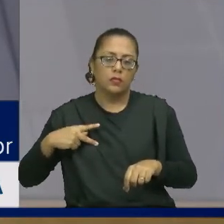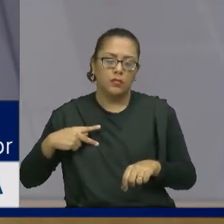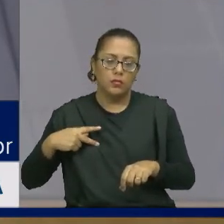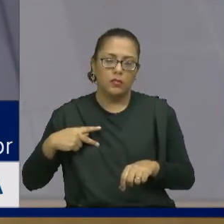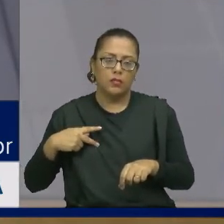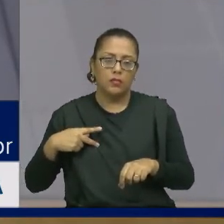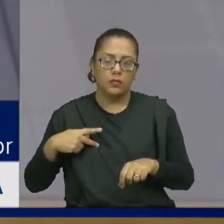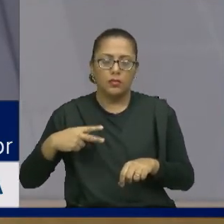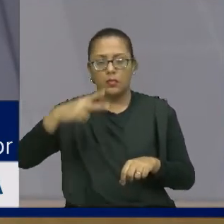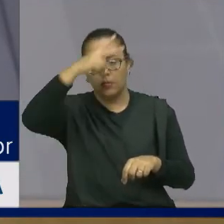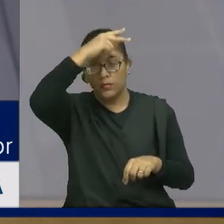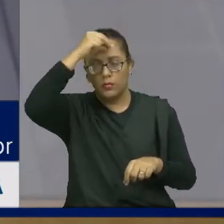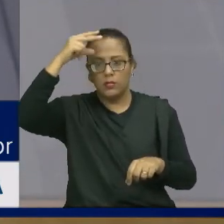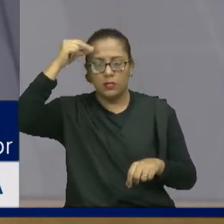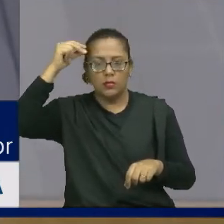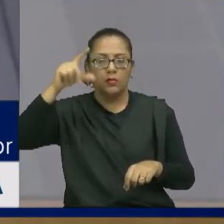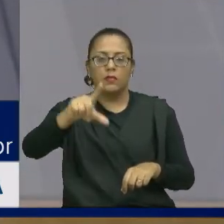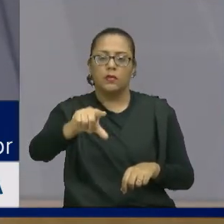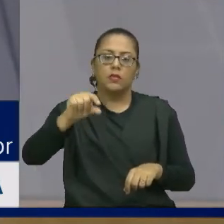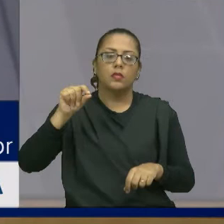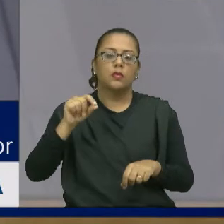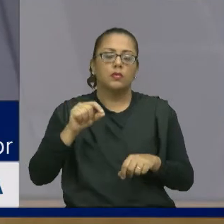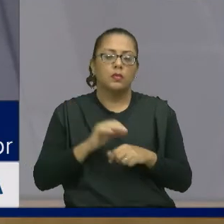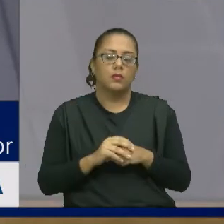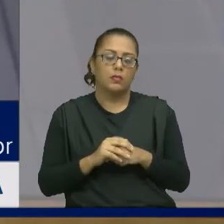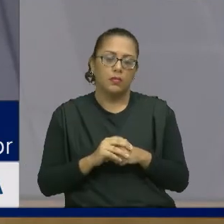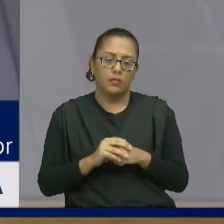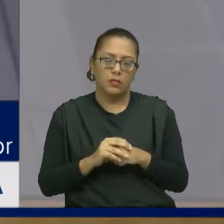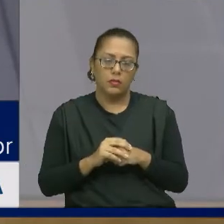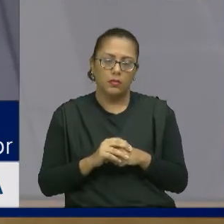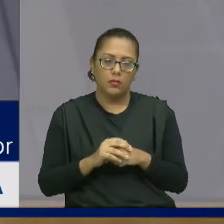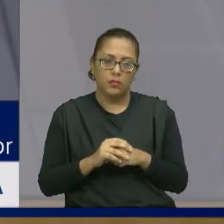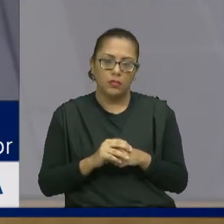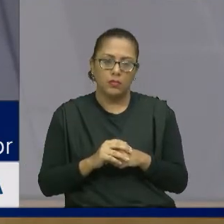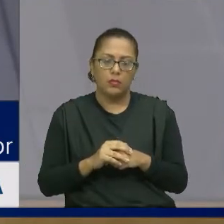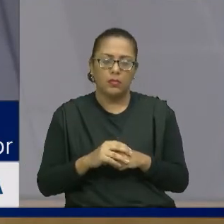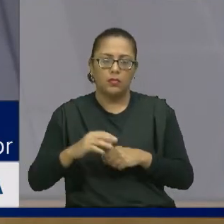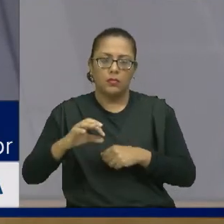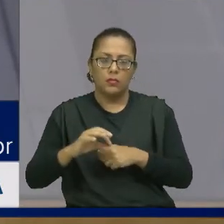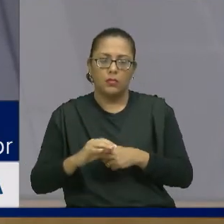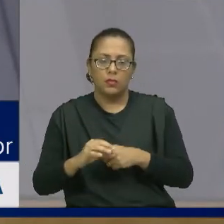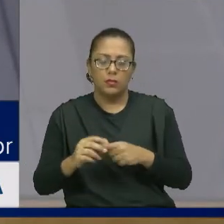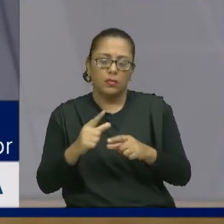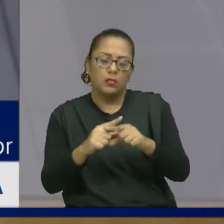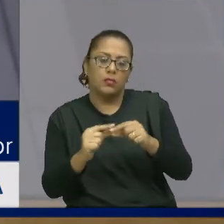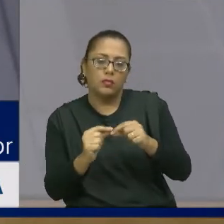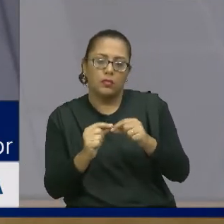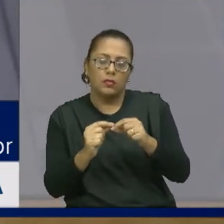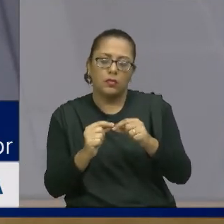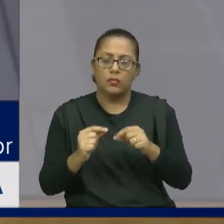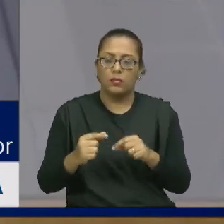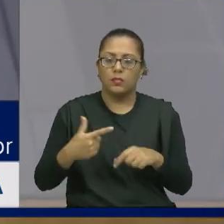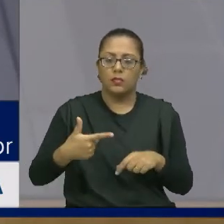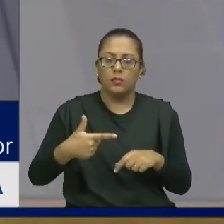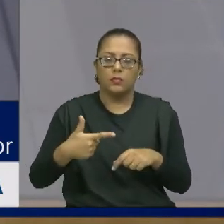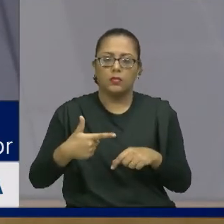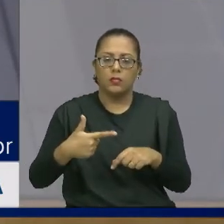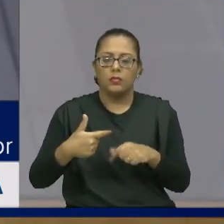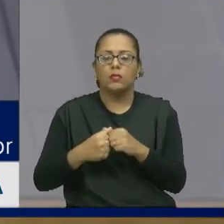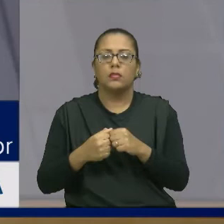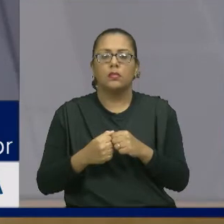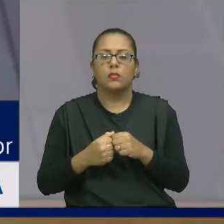pelo prefeito. Então, a mudança seria, parágrafo 2º, o conselho recursal deverá